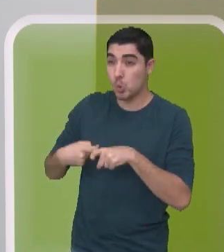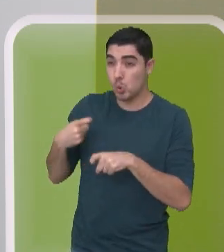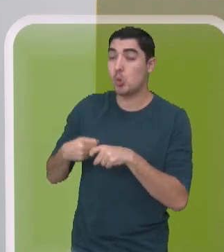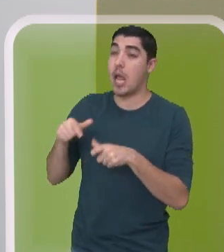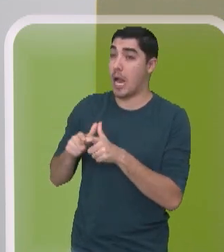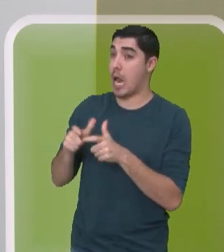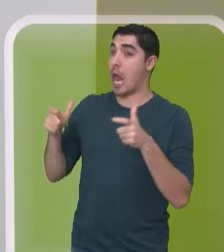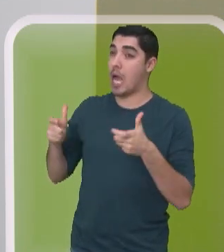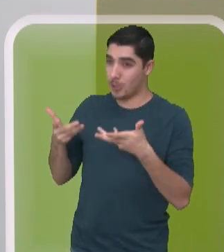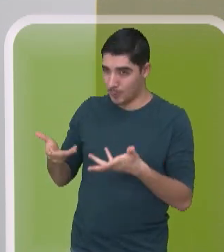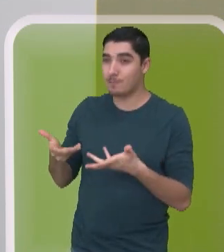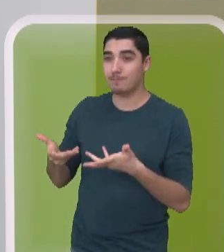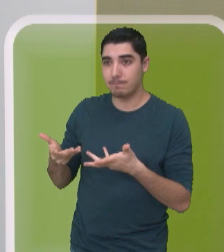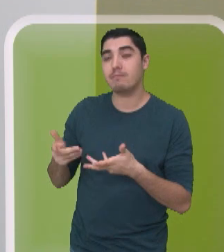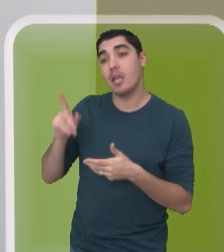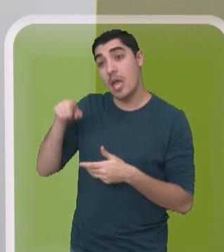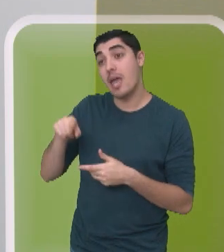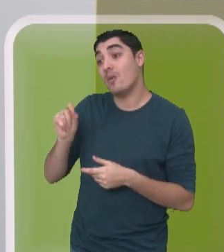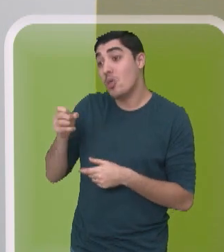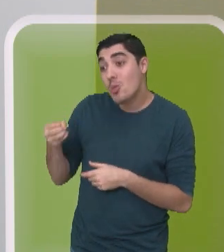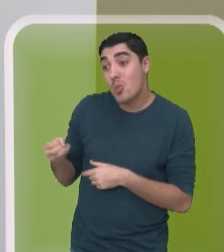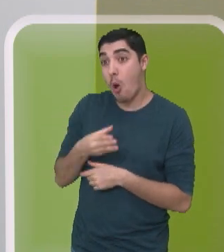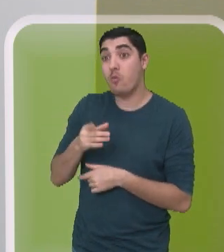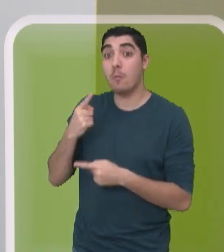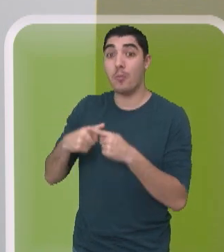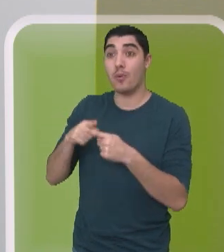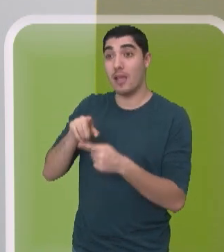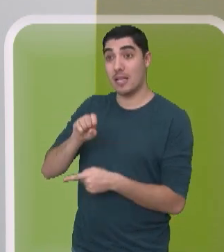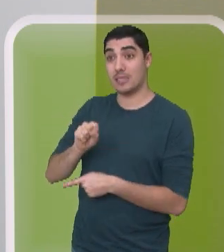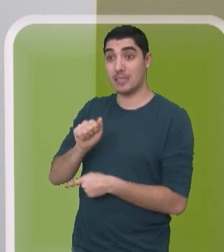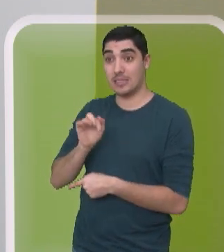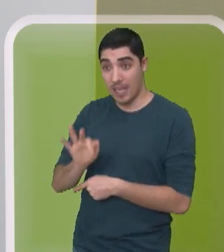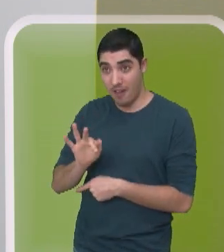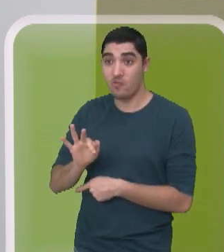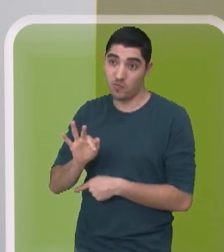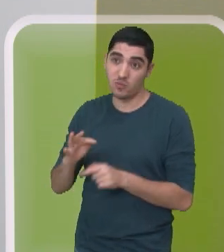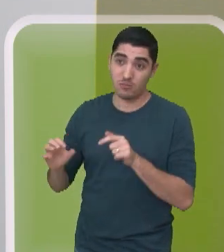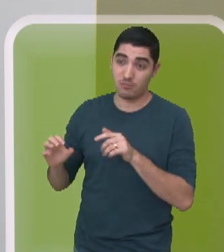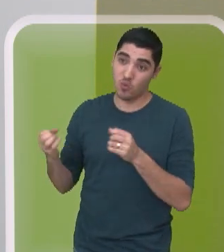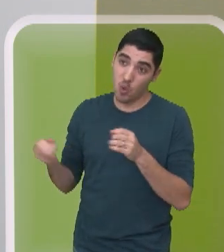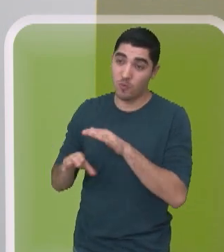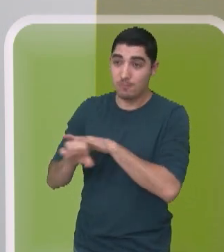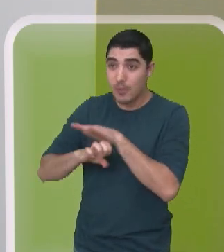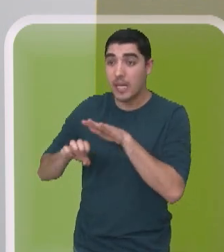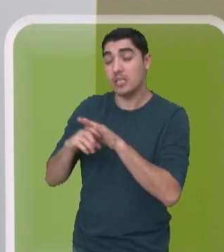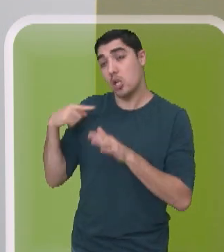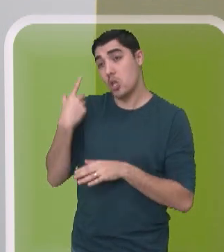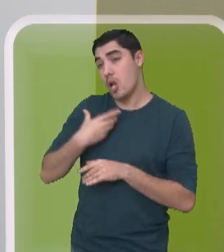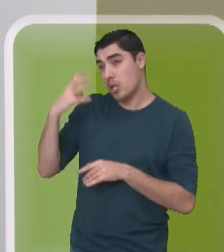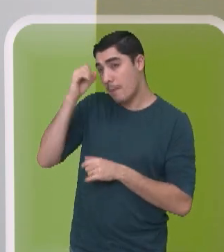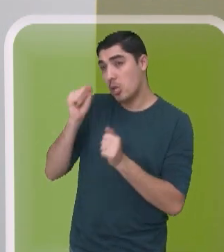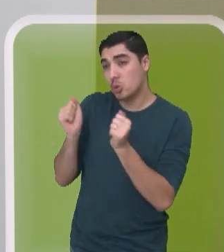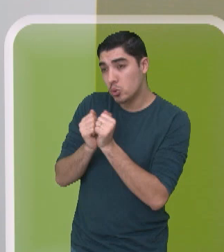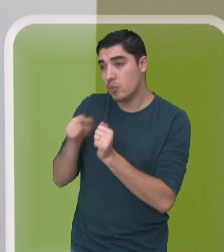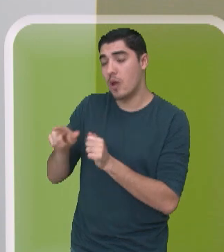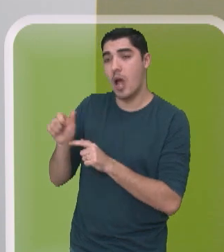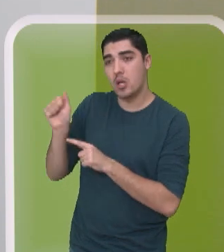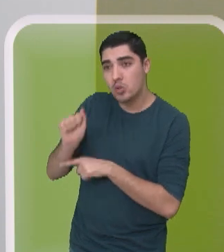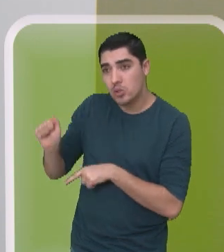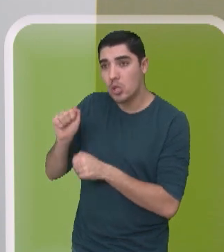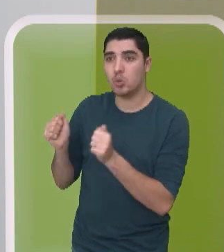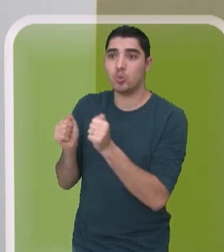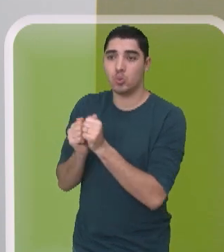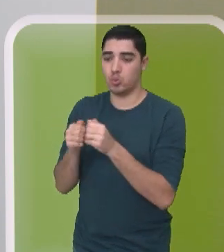clube, né? E é um processo novo, né? A criação da SAF. Então estamos aprendendo junto com a associação, junto com o clube,